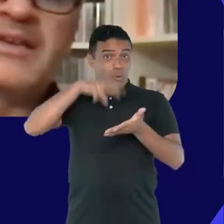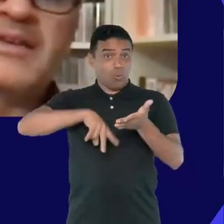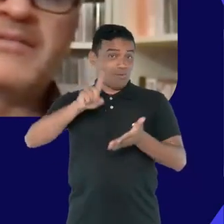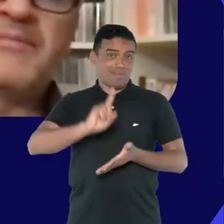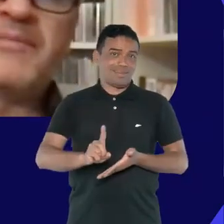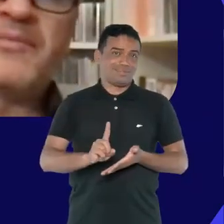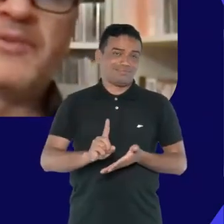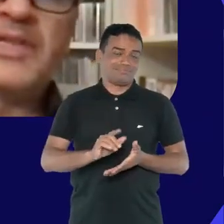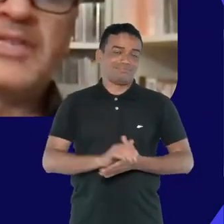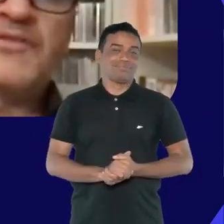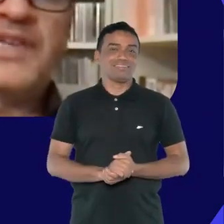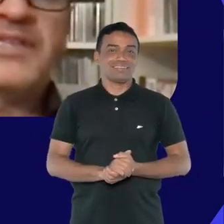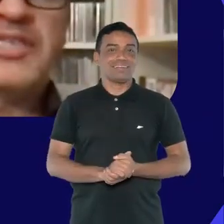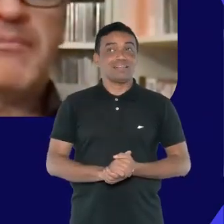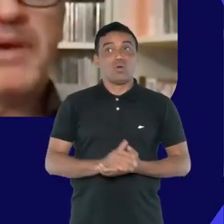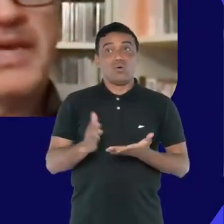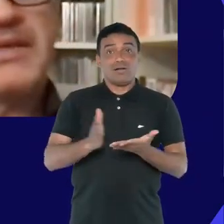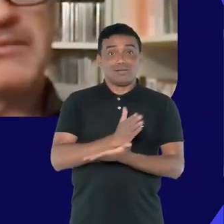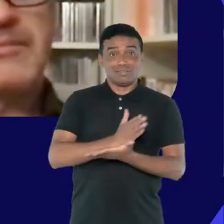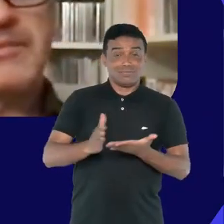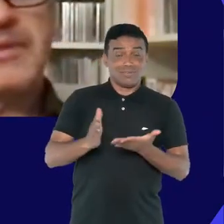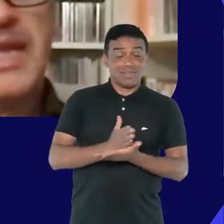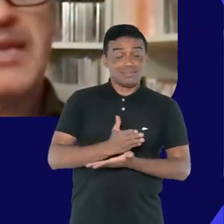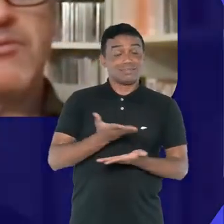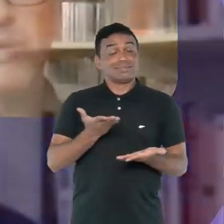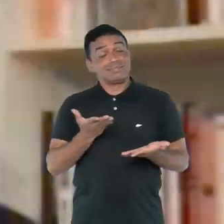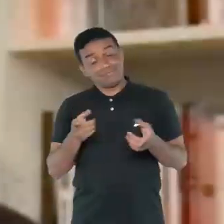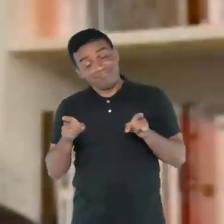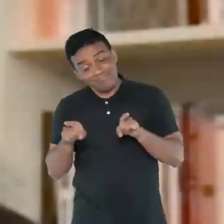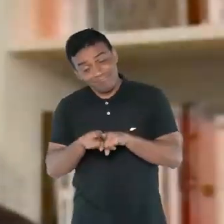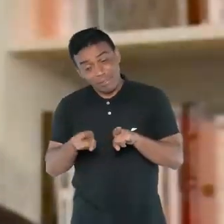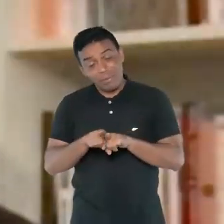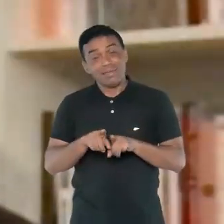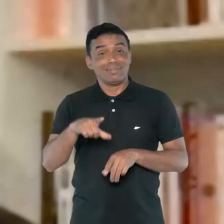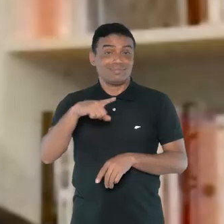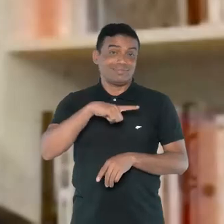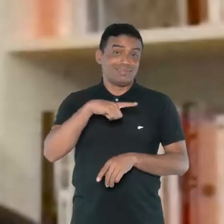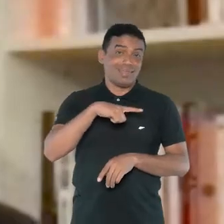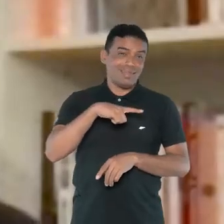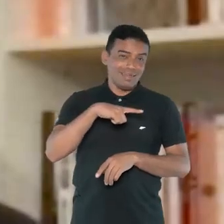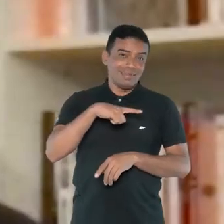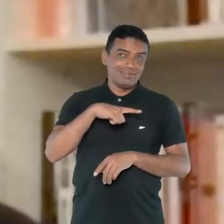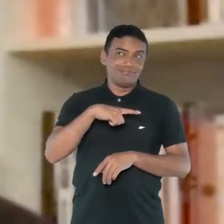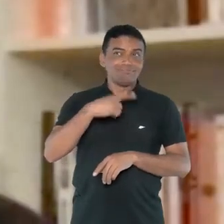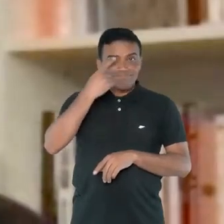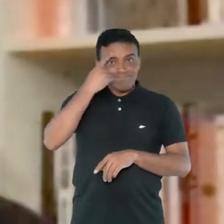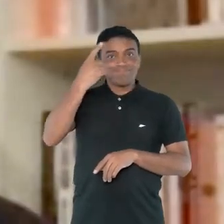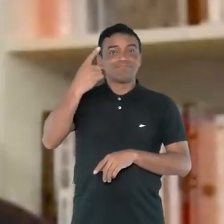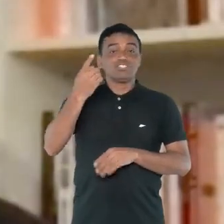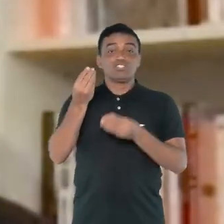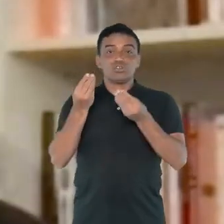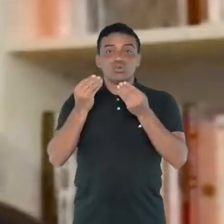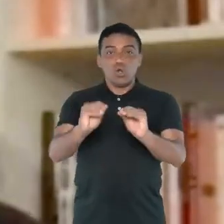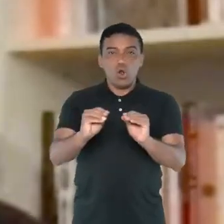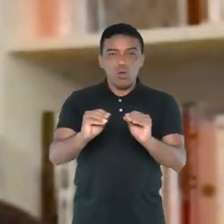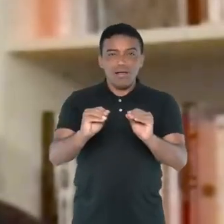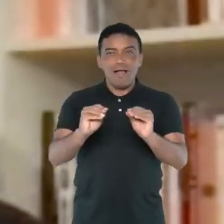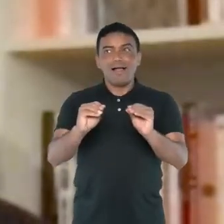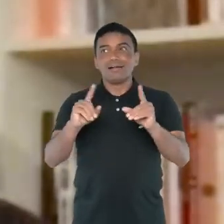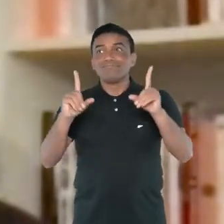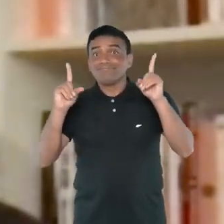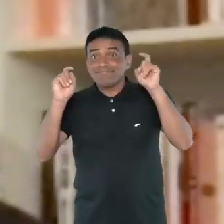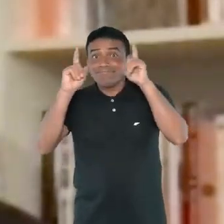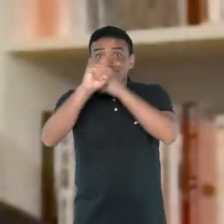e que muitas vezes também têm um intuito de acrescentar